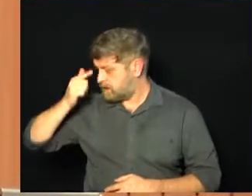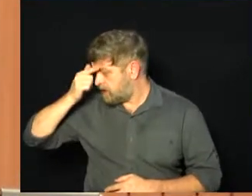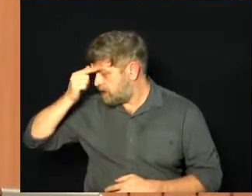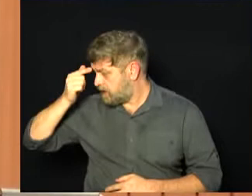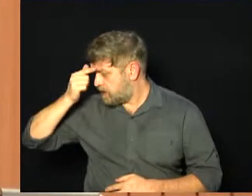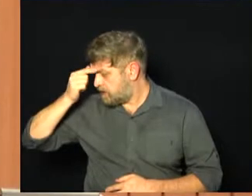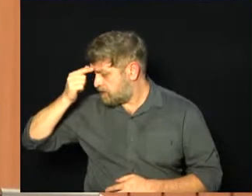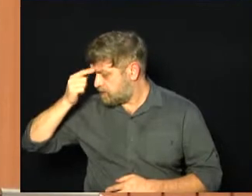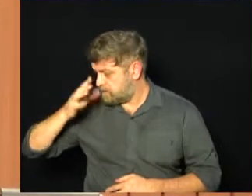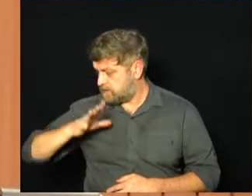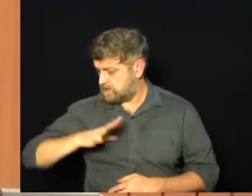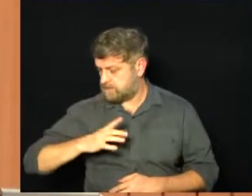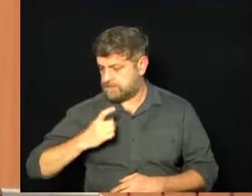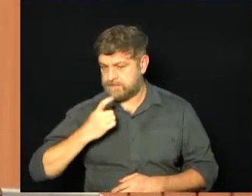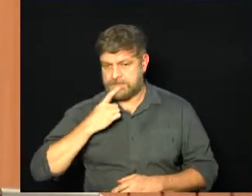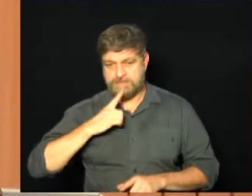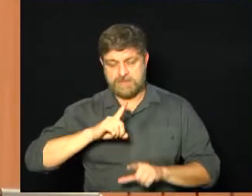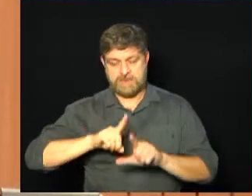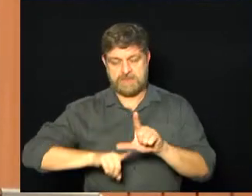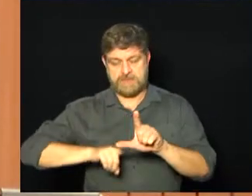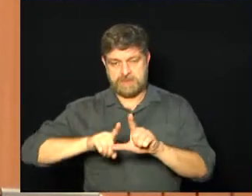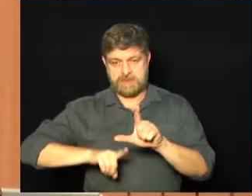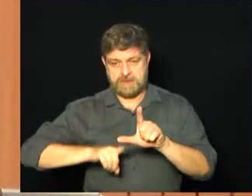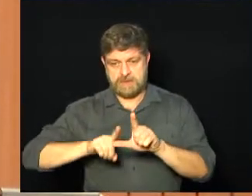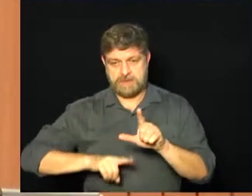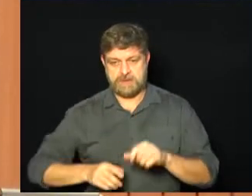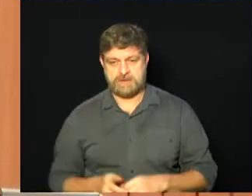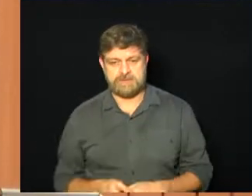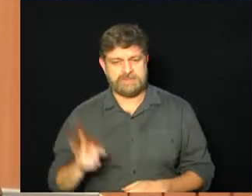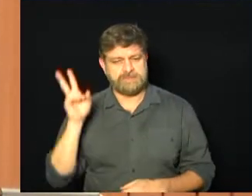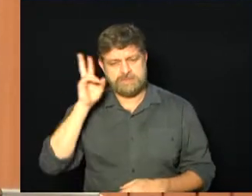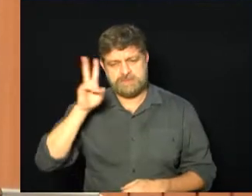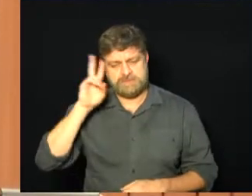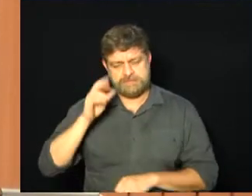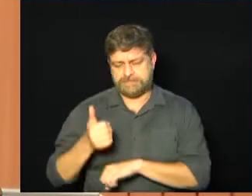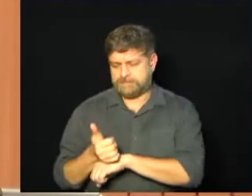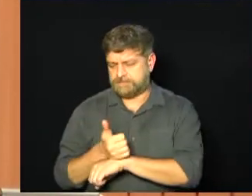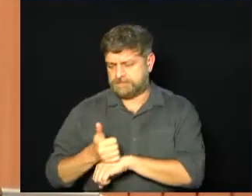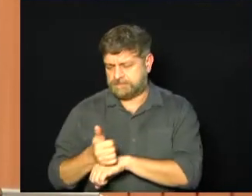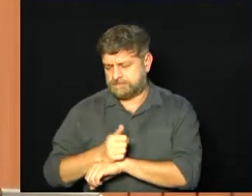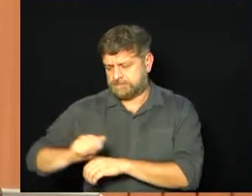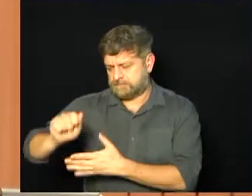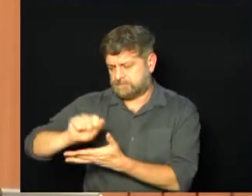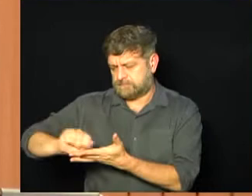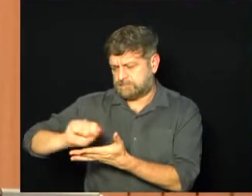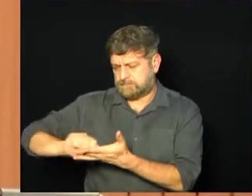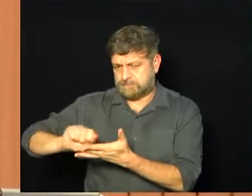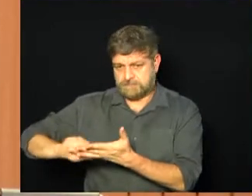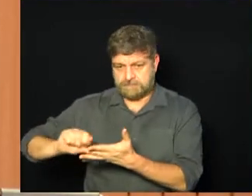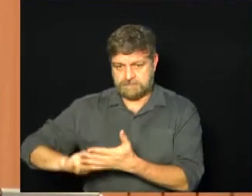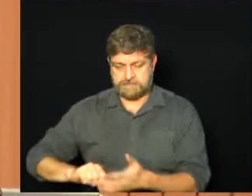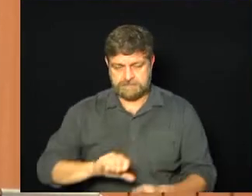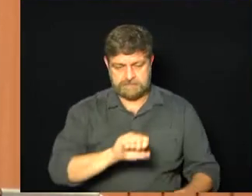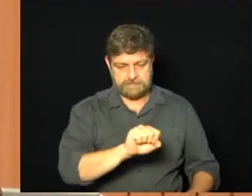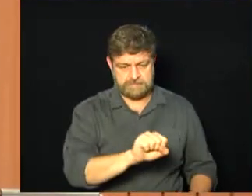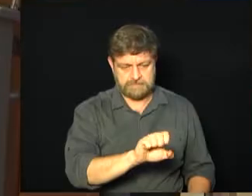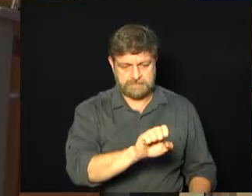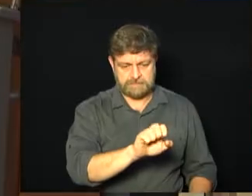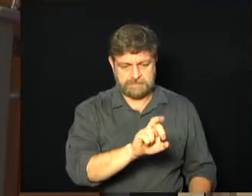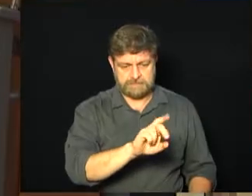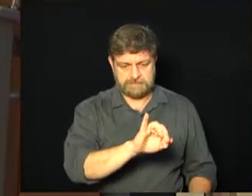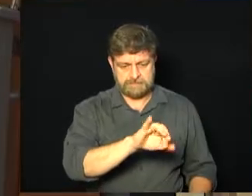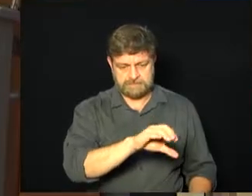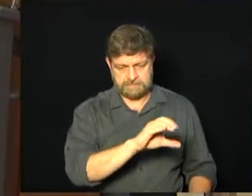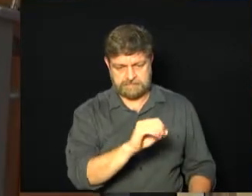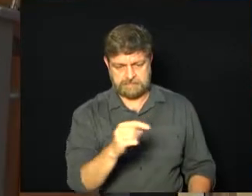Campinense de Letras, grande historiador, escritor. Sérgio Galvão Capone,